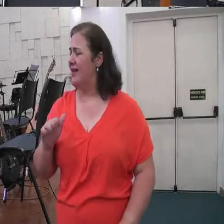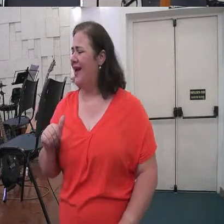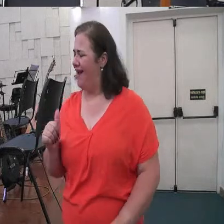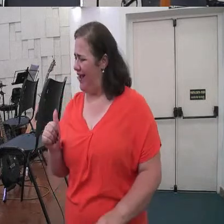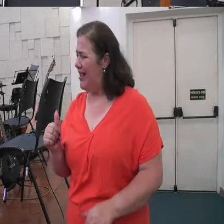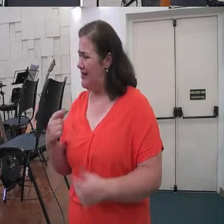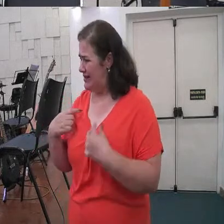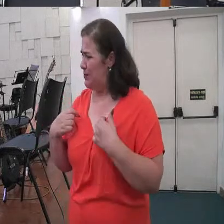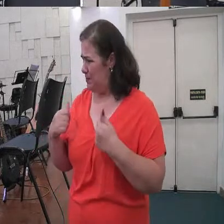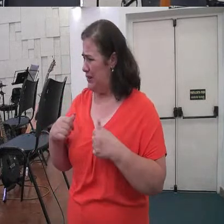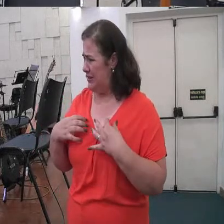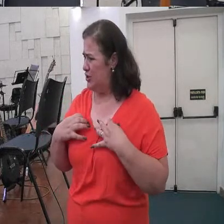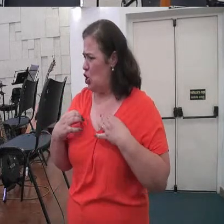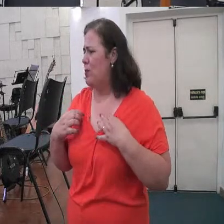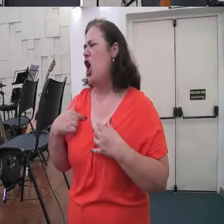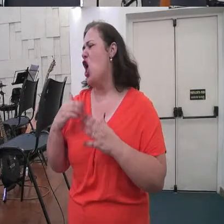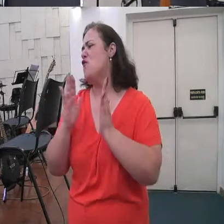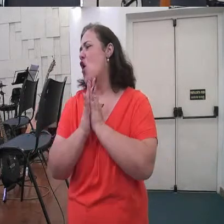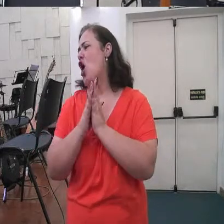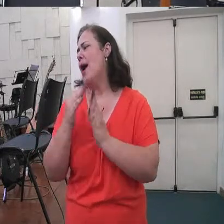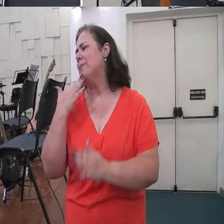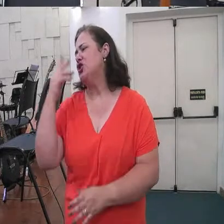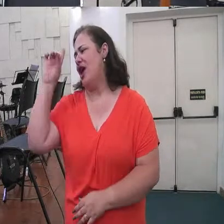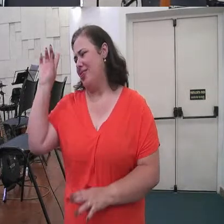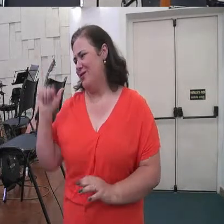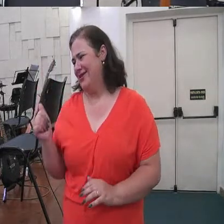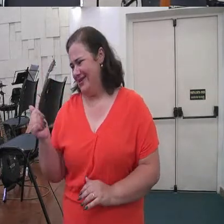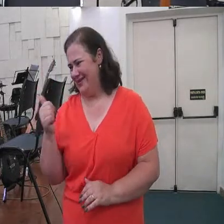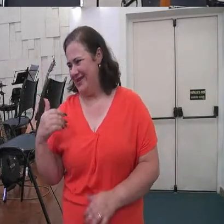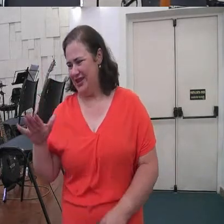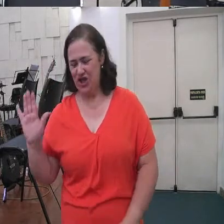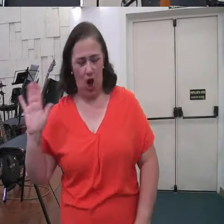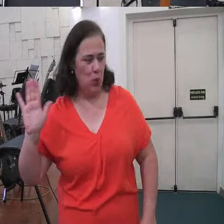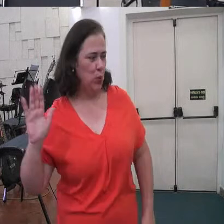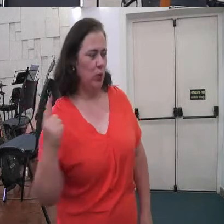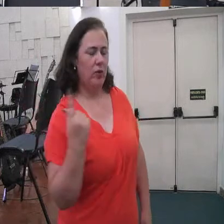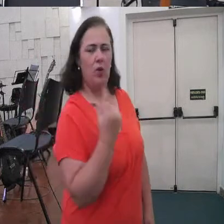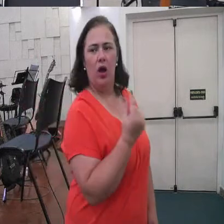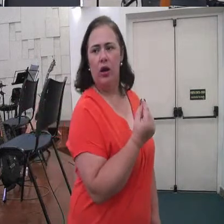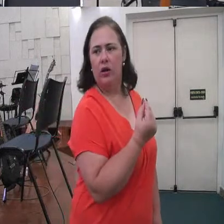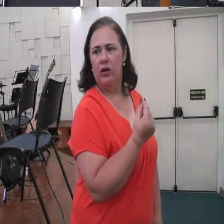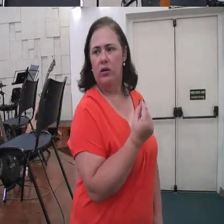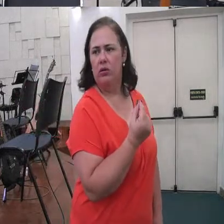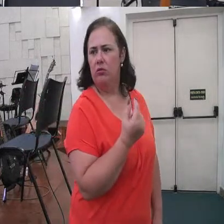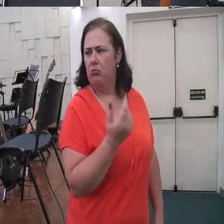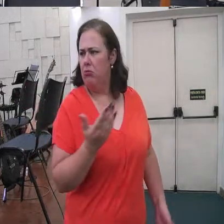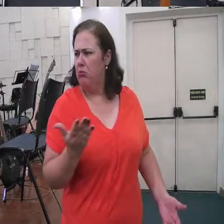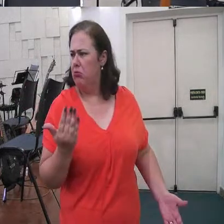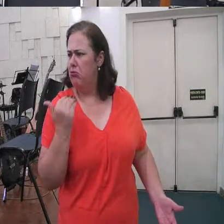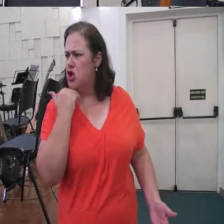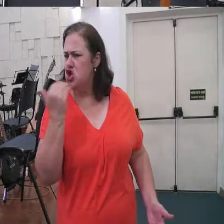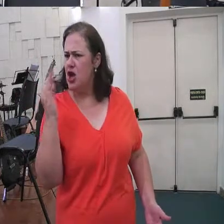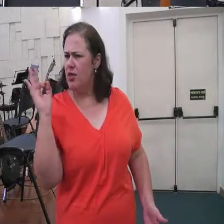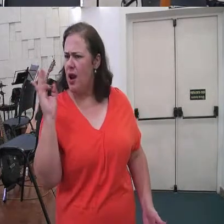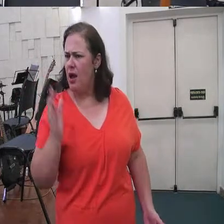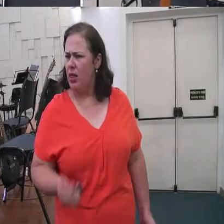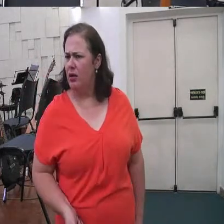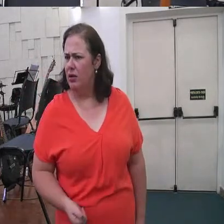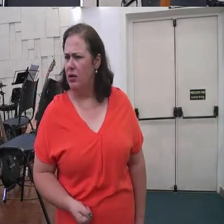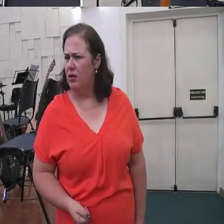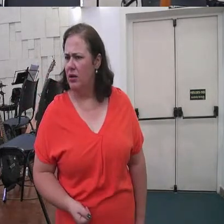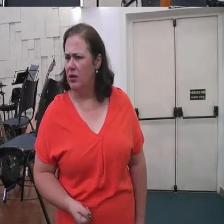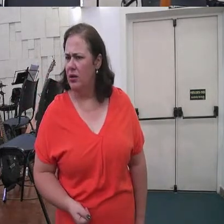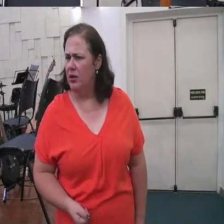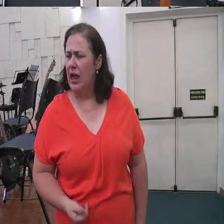sem contudo lhes dar o necessário para o corpo, qual é o proveito disso? Assim também a fé, se